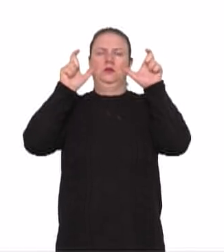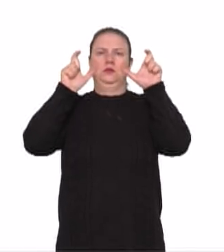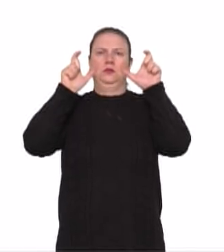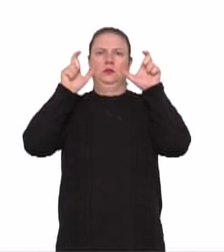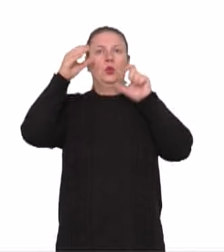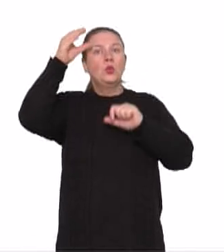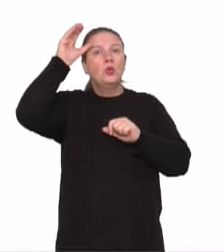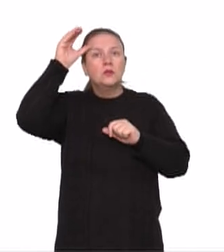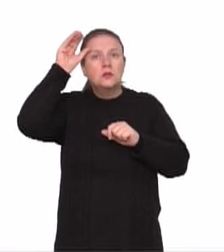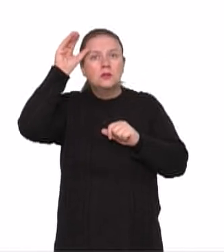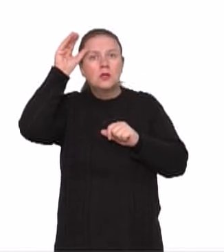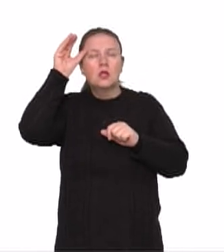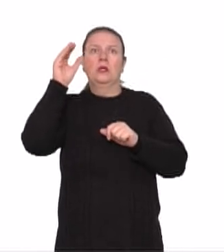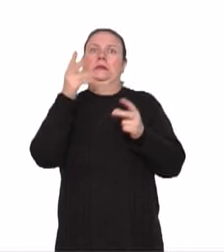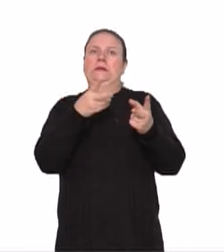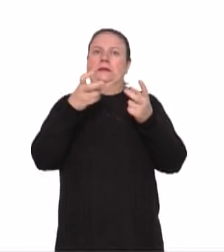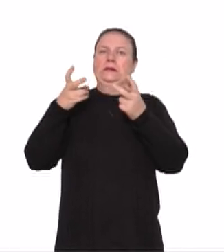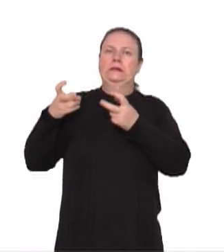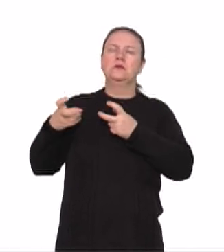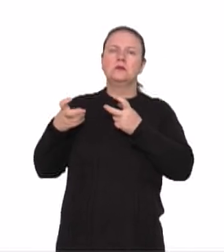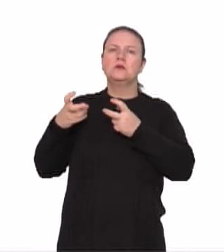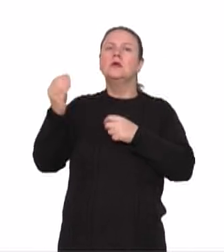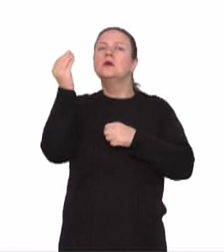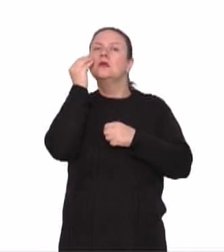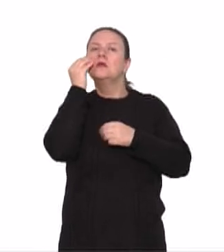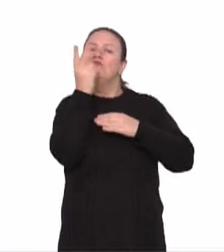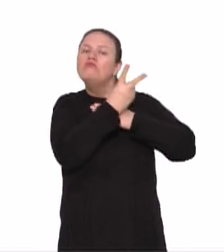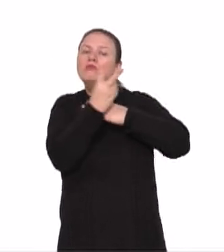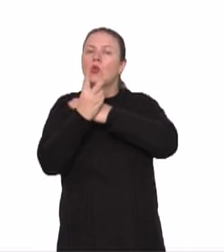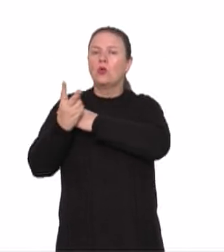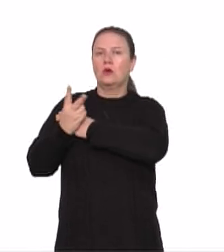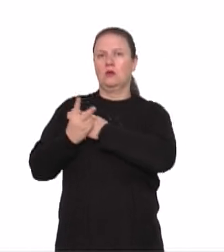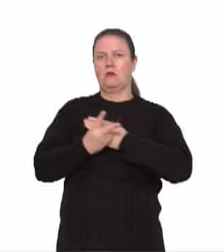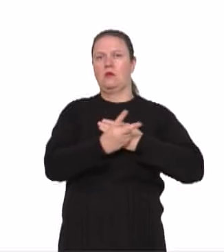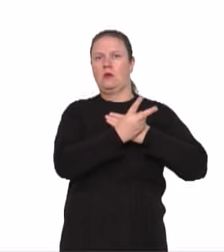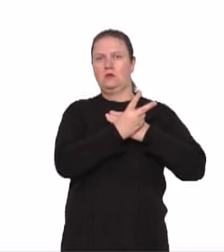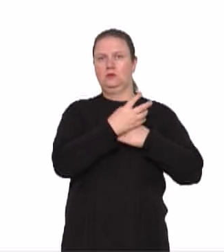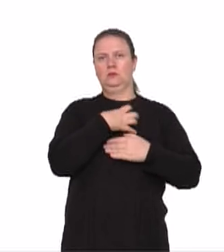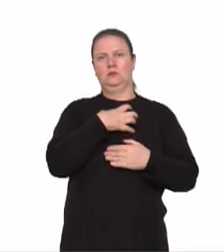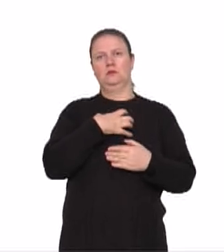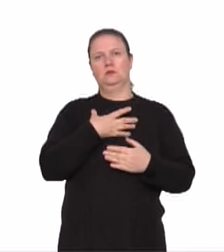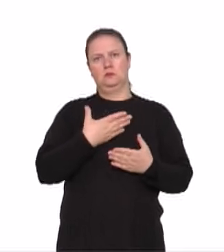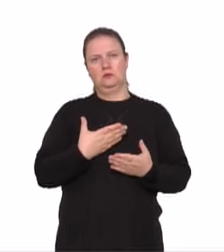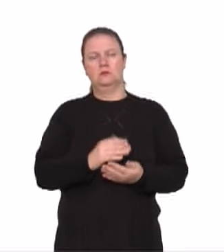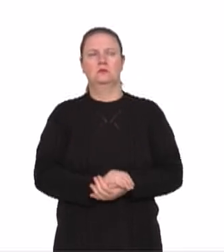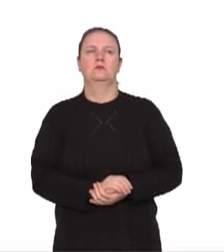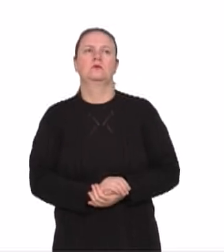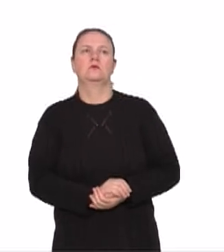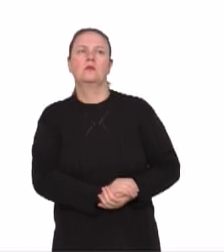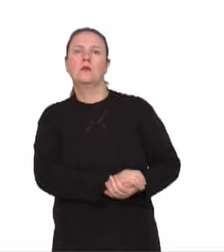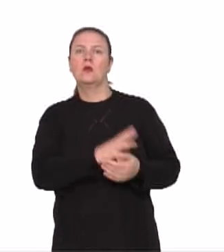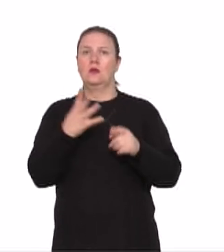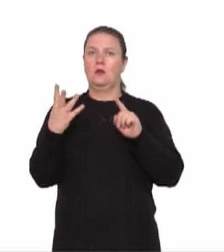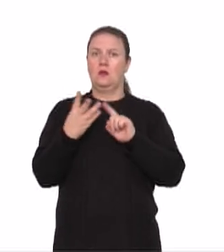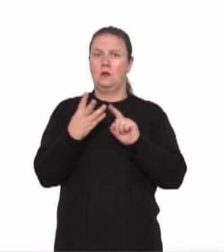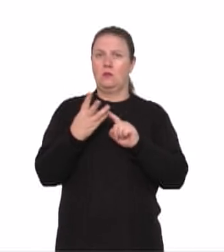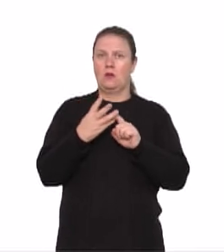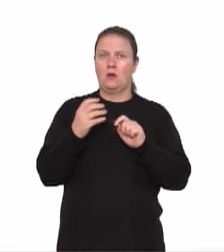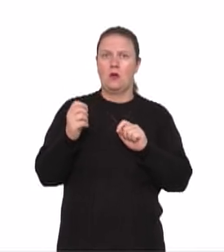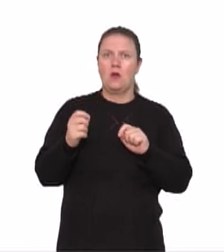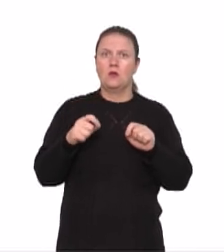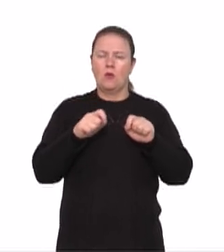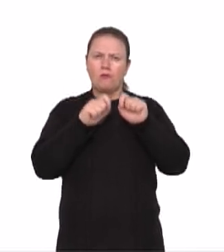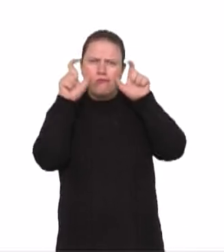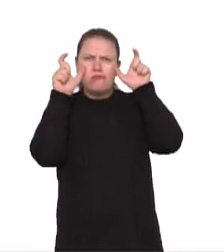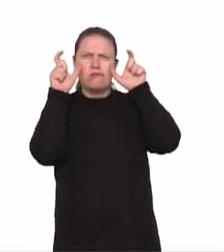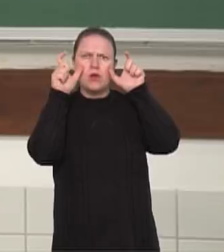causa, e tentar se proteger de todas as formas. Então, ele fez uma advertência, ele advertiu. Ou ele alertou, fez uma alerta.